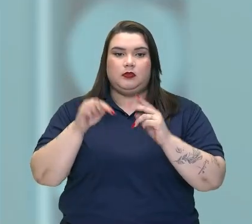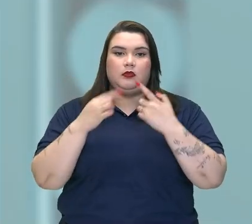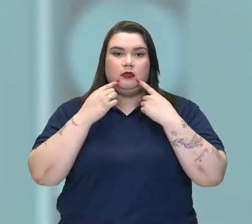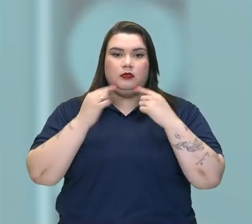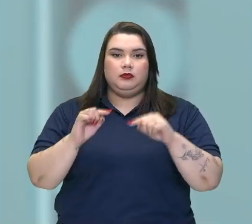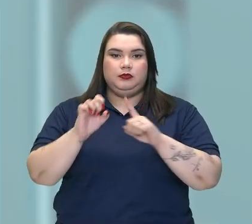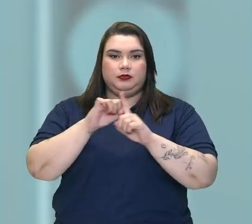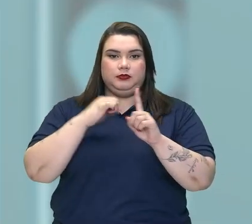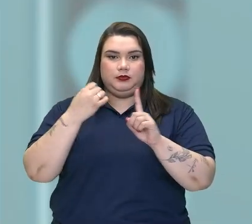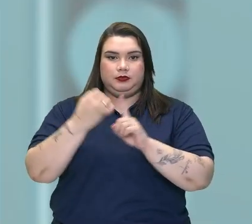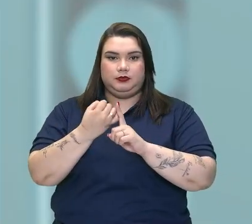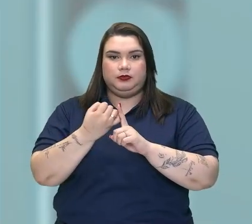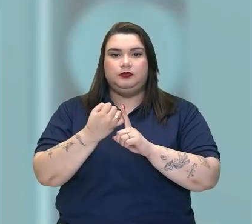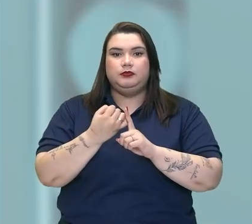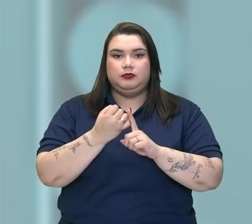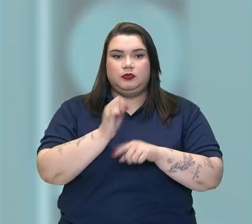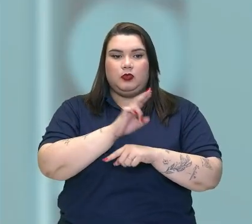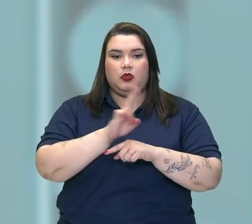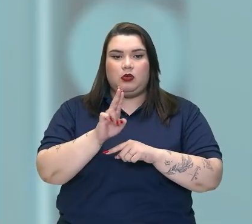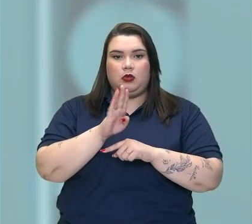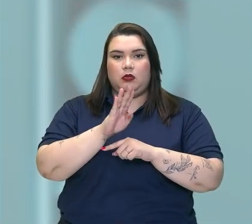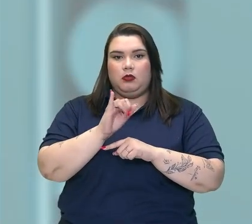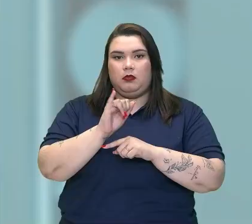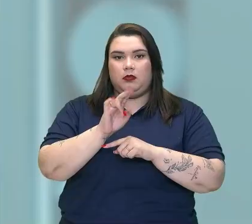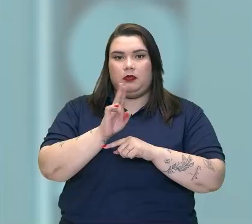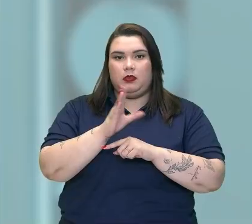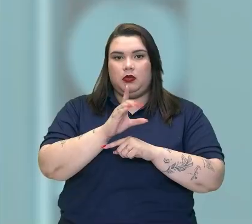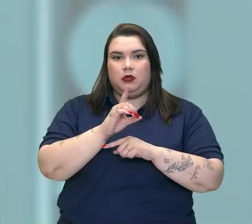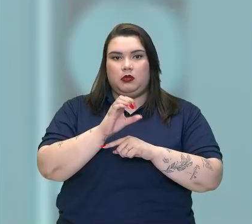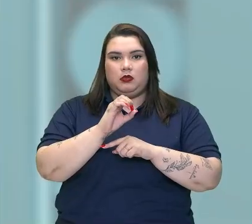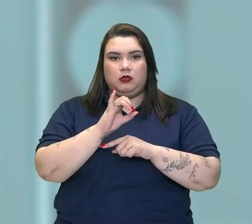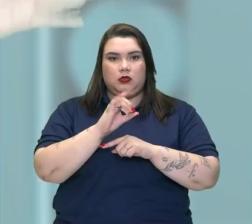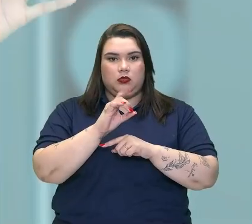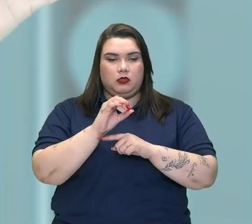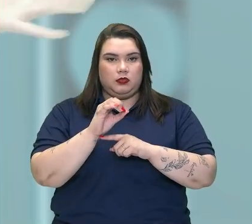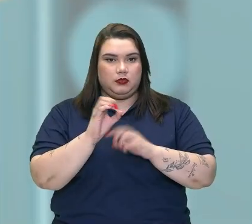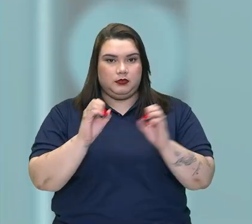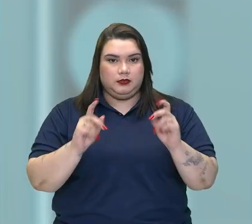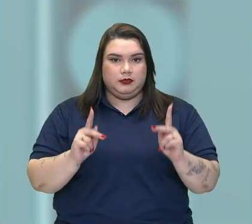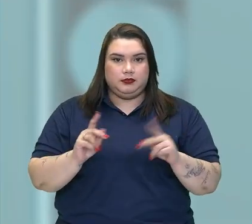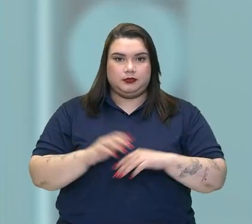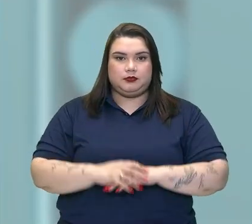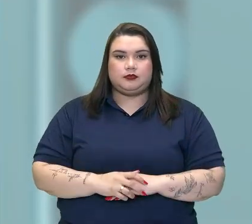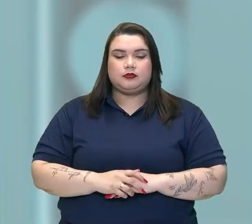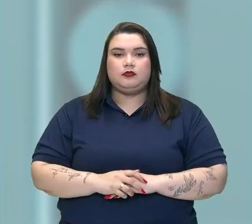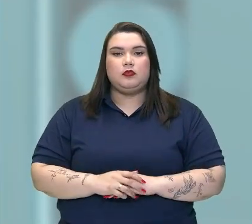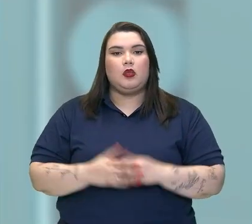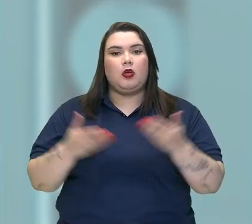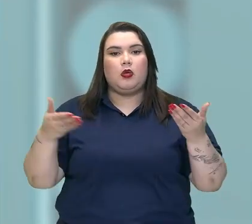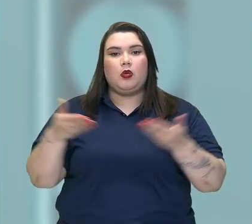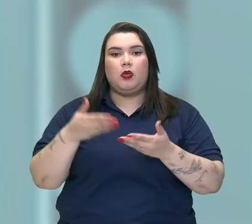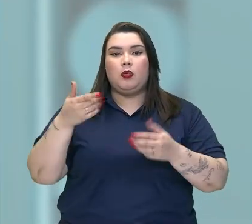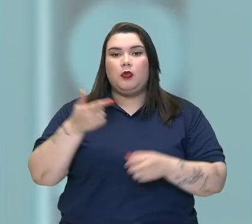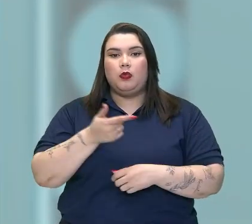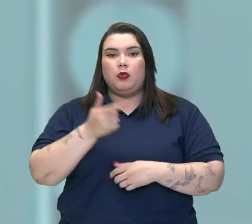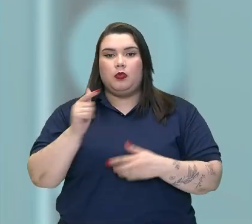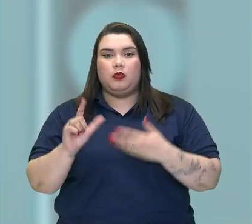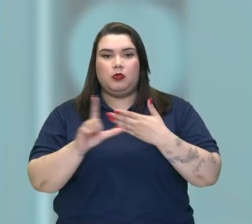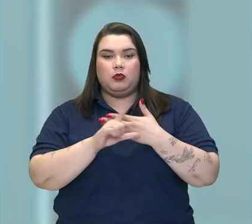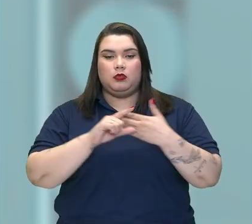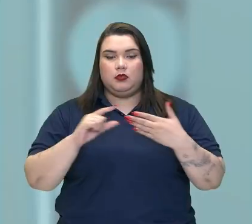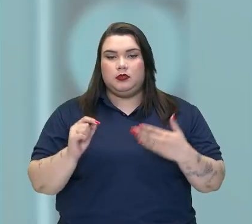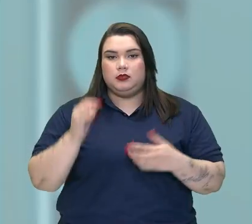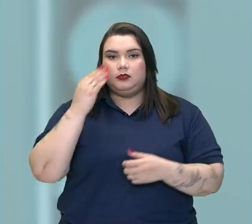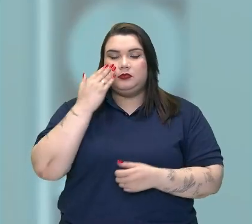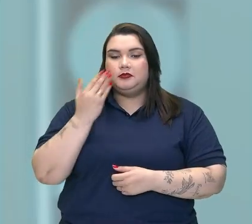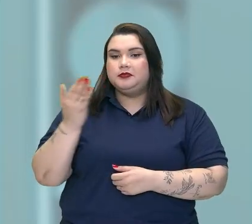aí, nessa história chamada Bill Doido, ok? Então, passando agora de Ariano Suassuna para Lígia Fagundes, eu